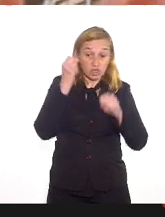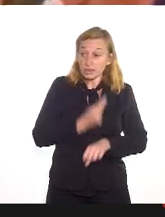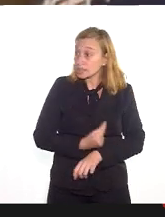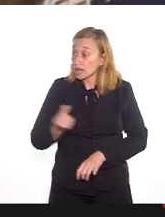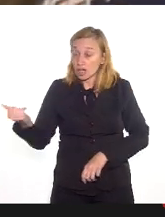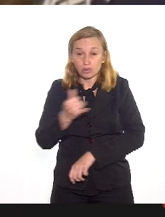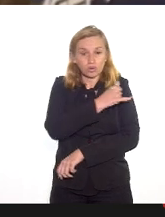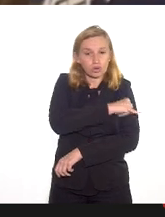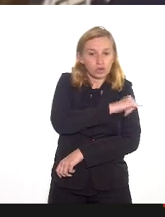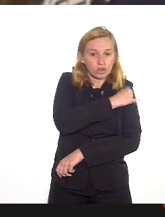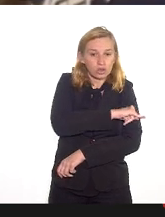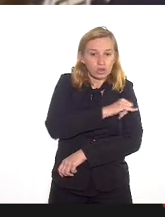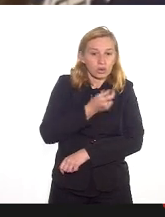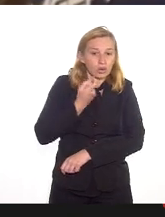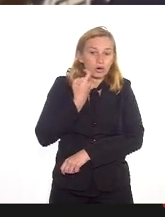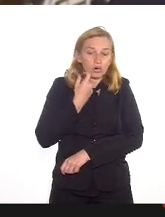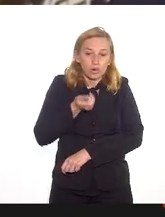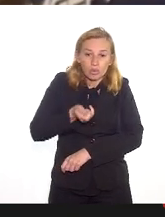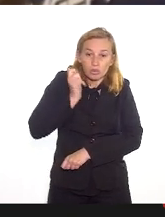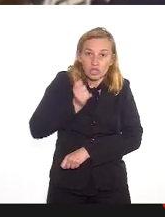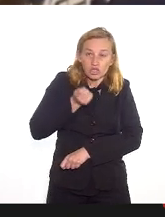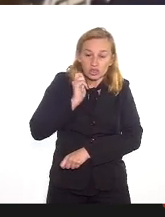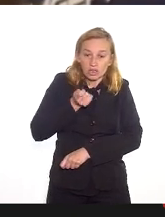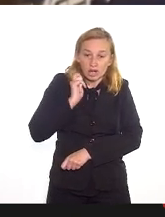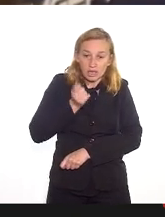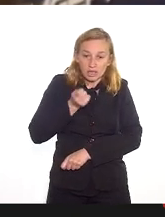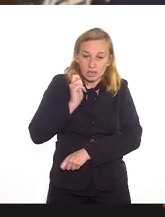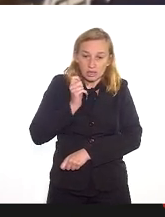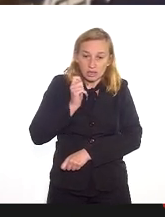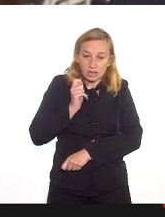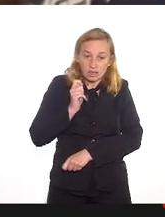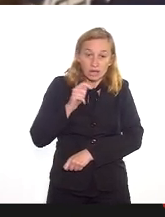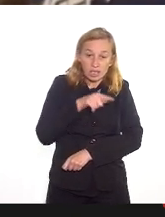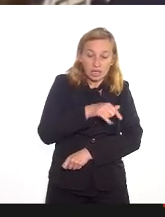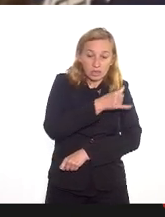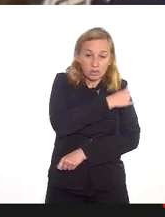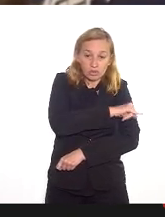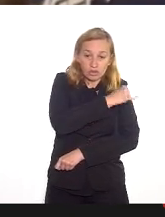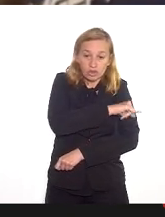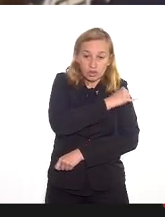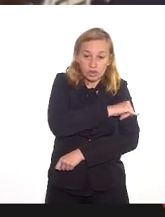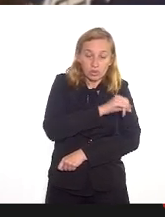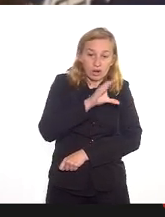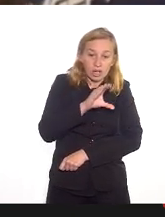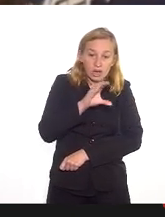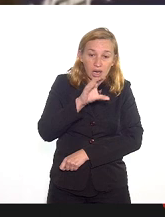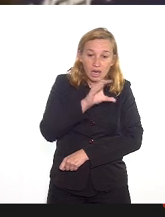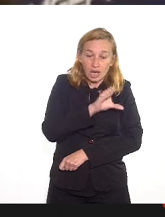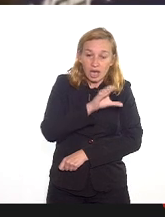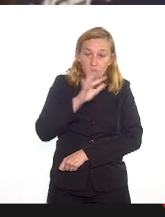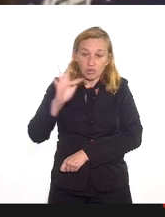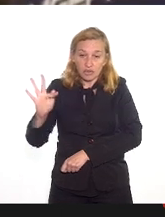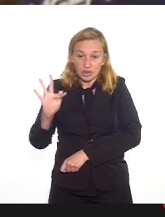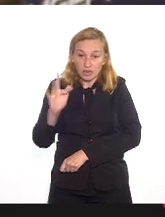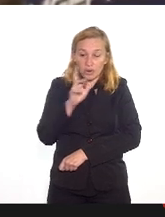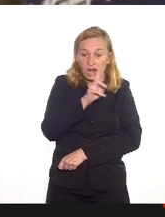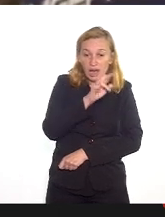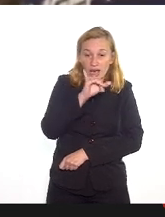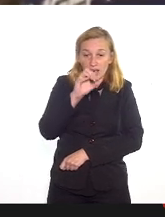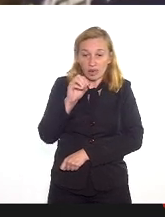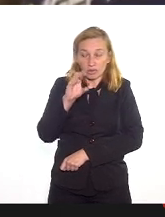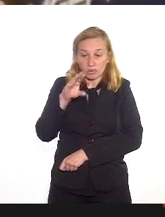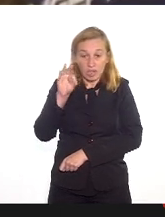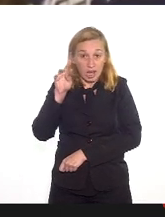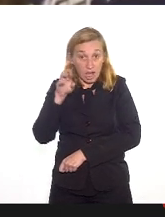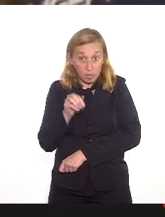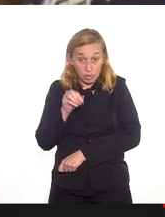Janeiro, o pescado é capturado no Rio de Janeiro, em Cabo Frio, Arraial do Cabo, que é uma zona